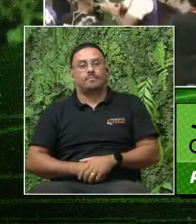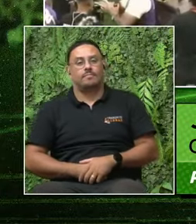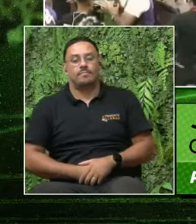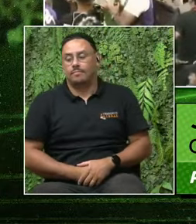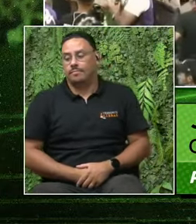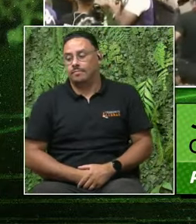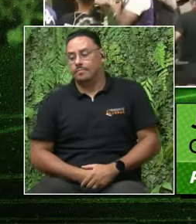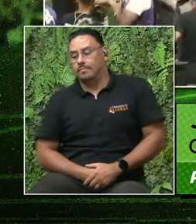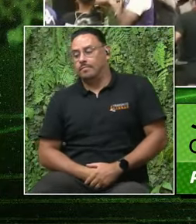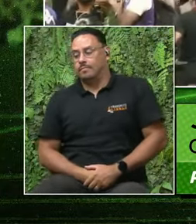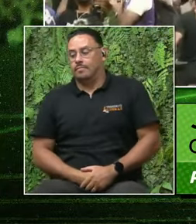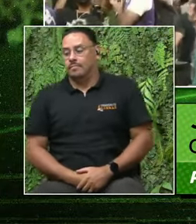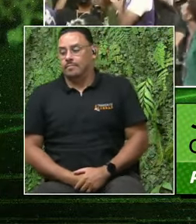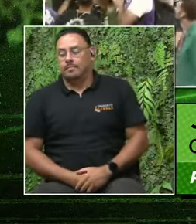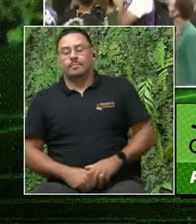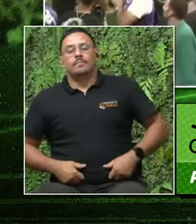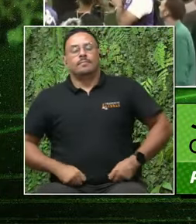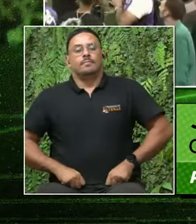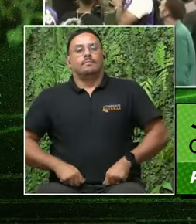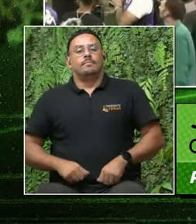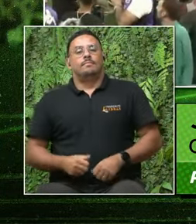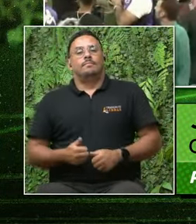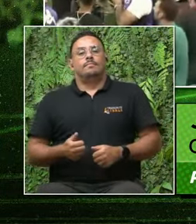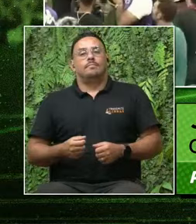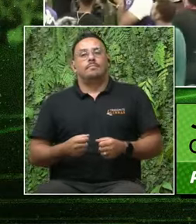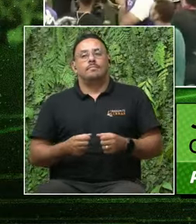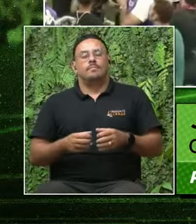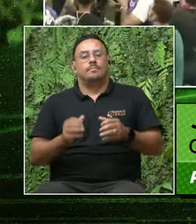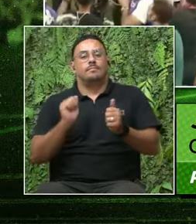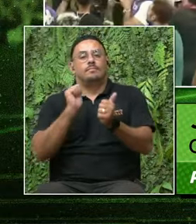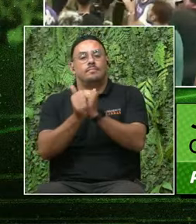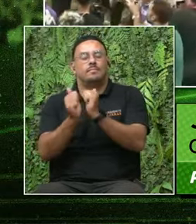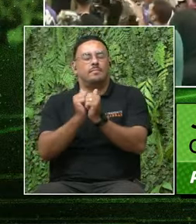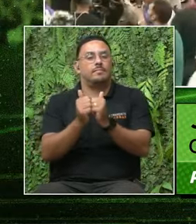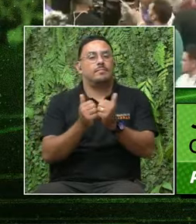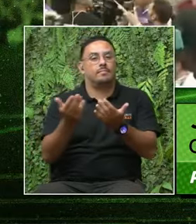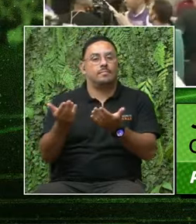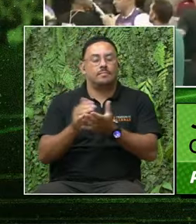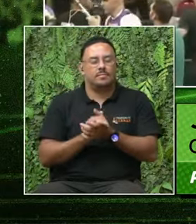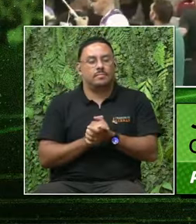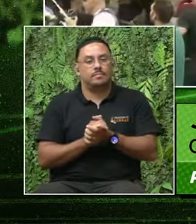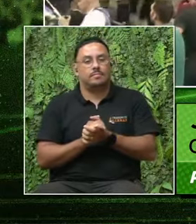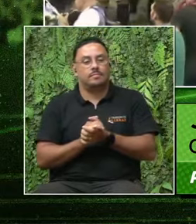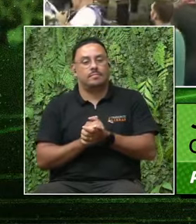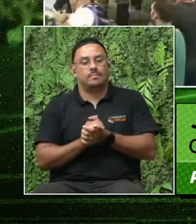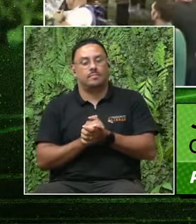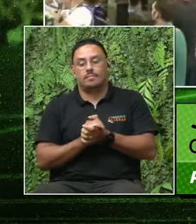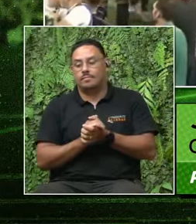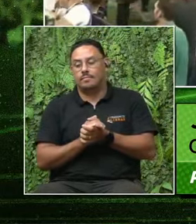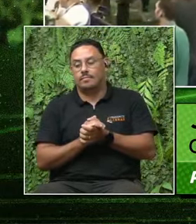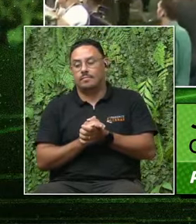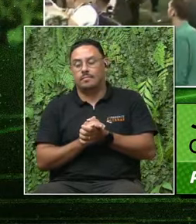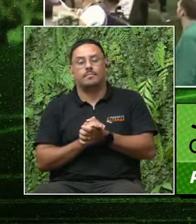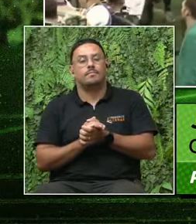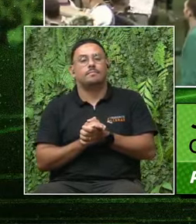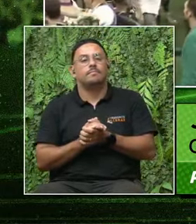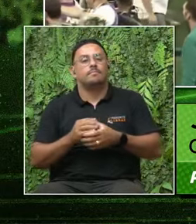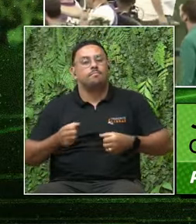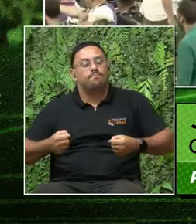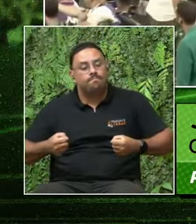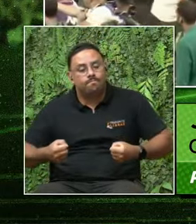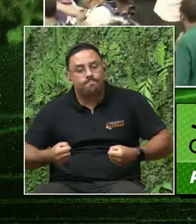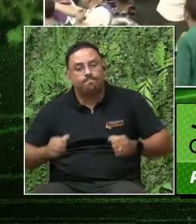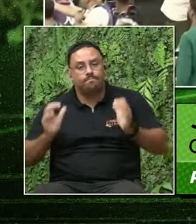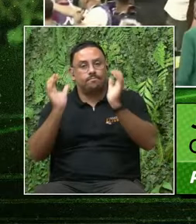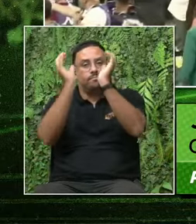viu é rapaziada tá reind qu botar a família para dentro em vez de vir para fora é é o rul tá com a taça na